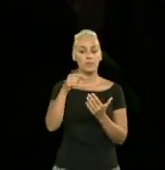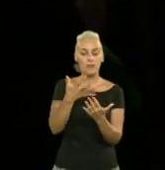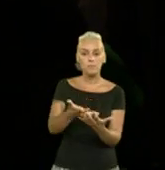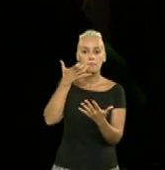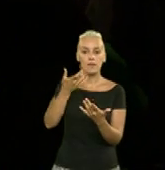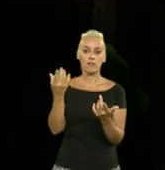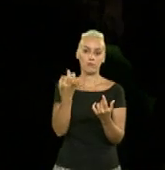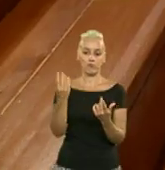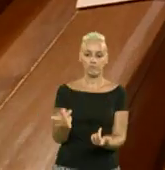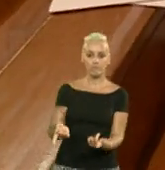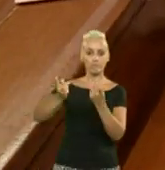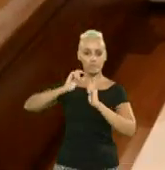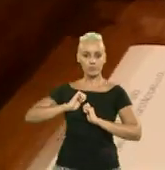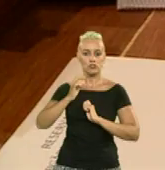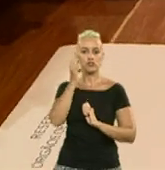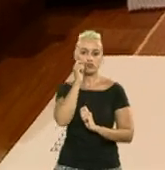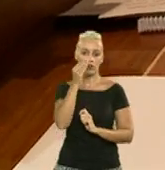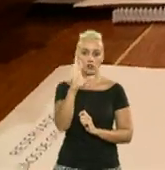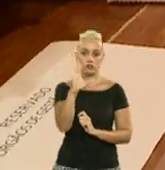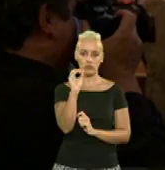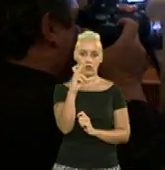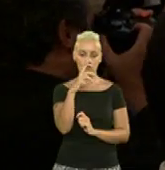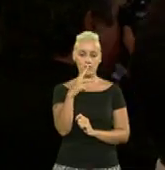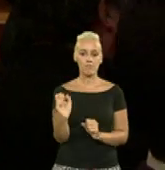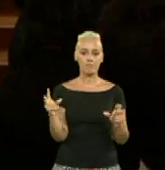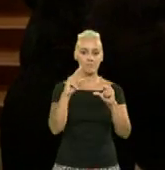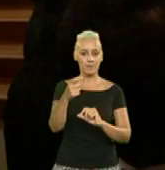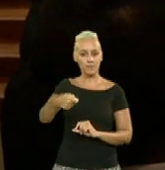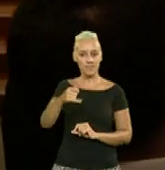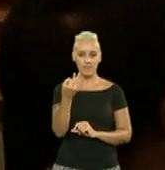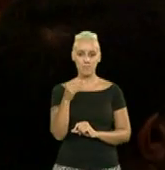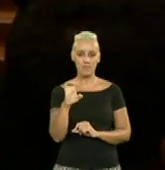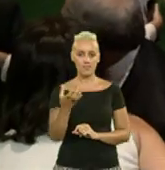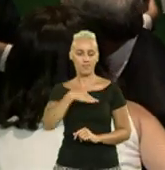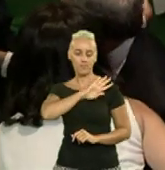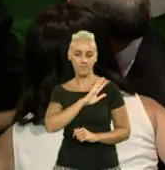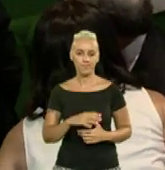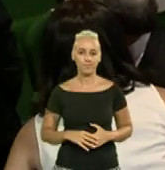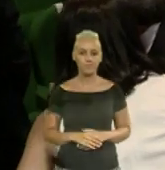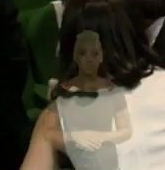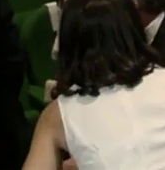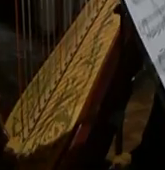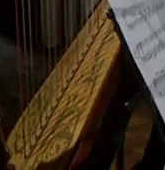Destaque para a tomada de posse de Jorge Conde nas funções de Presidente do Politécnico de Coimbra.